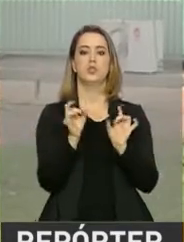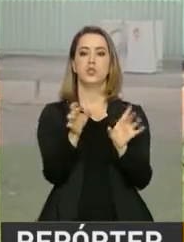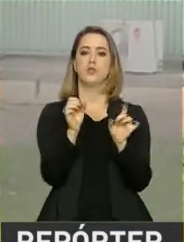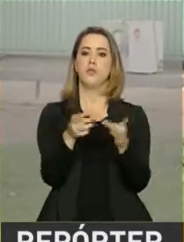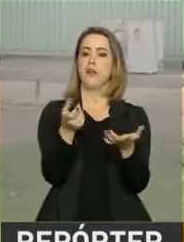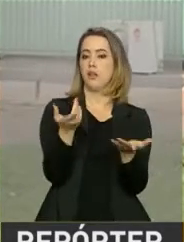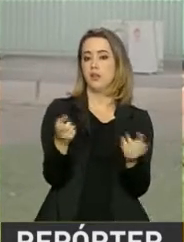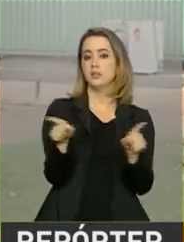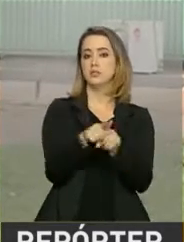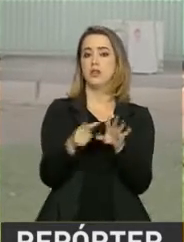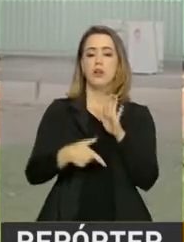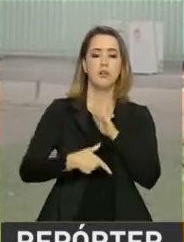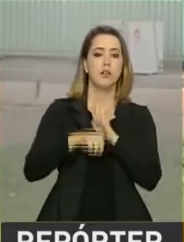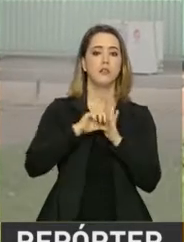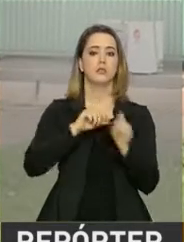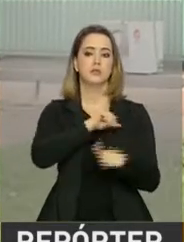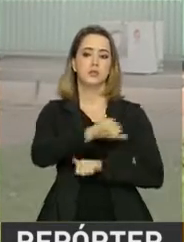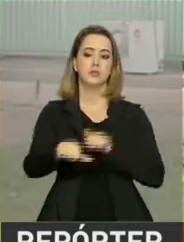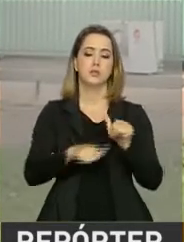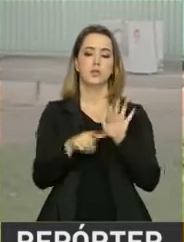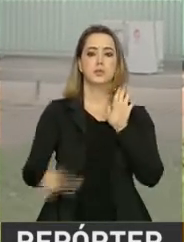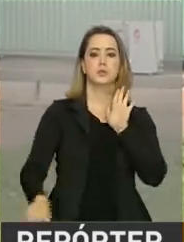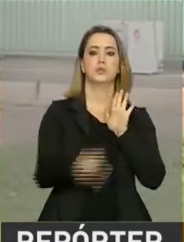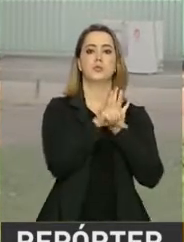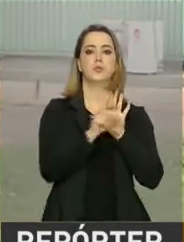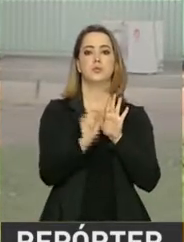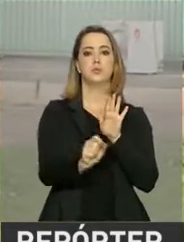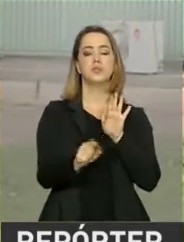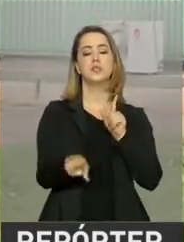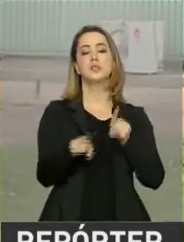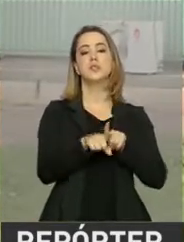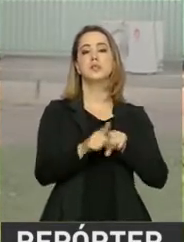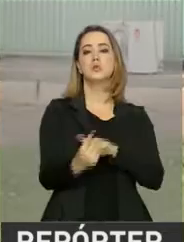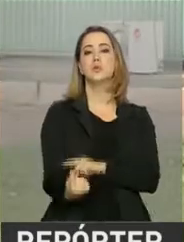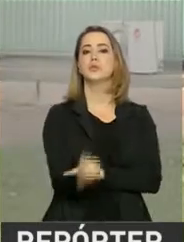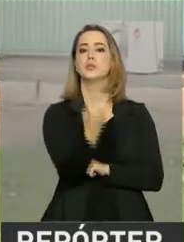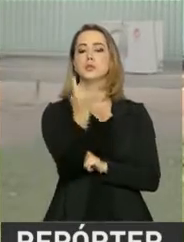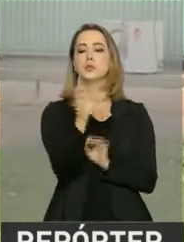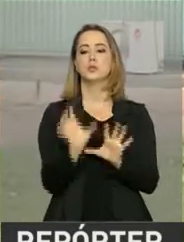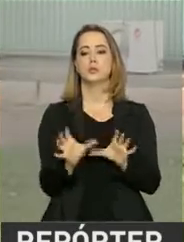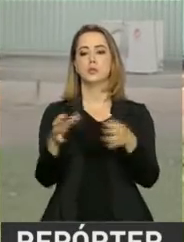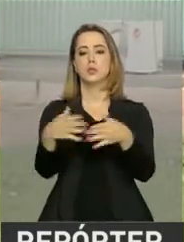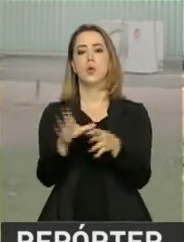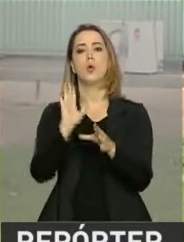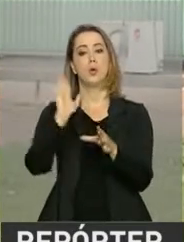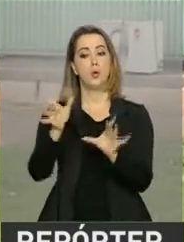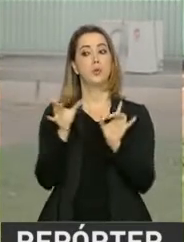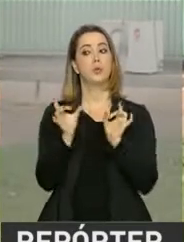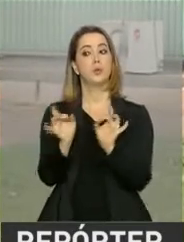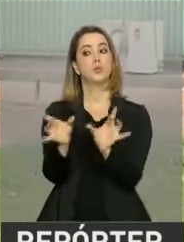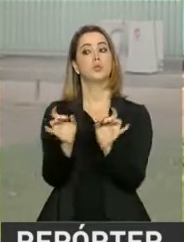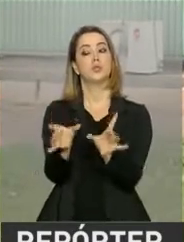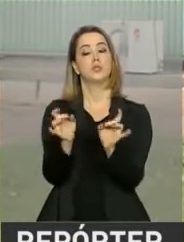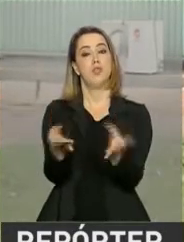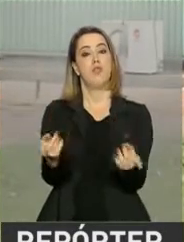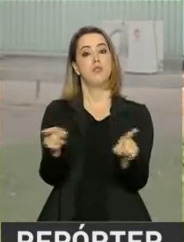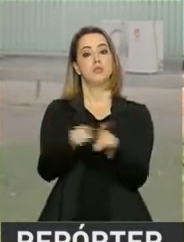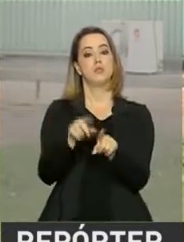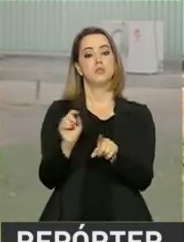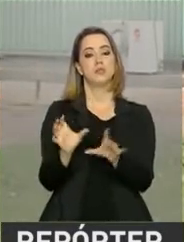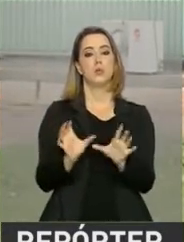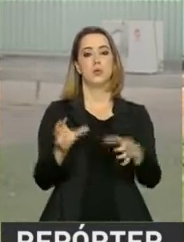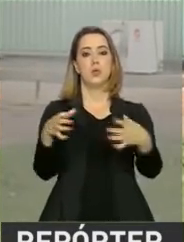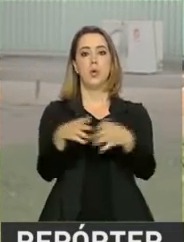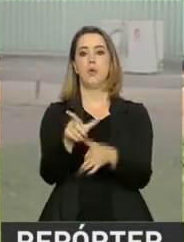obtidas antes da mudança na lei e opera também o único bloco licitado pelo regime de partilha o